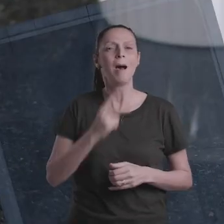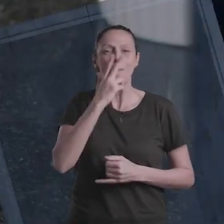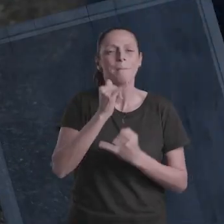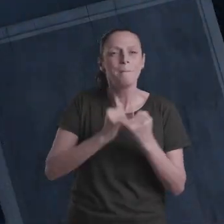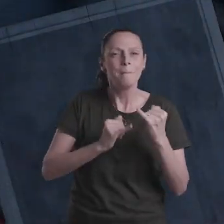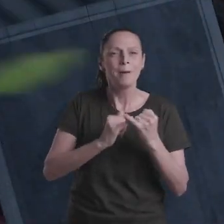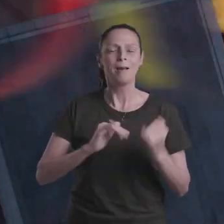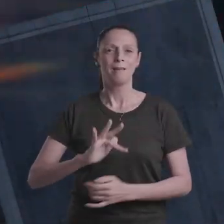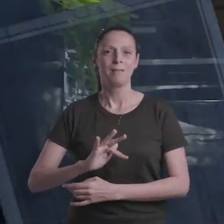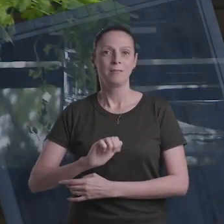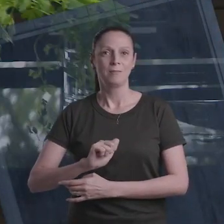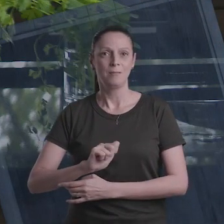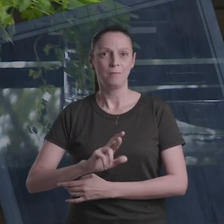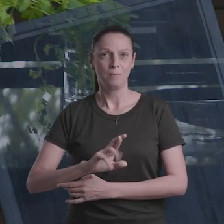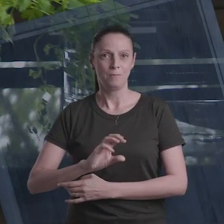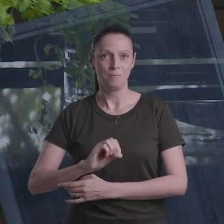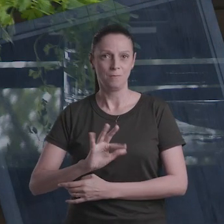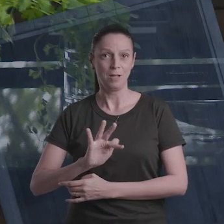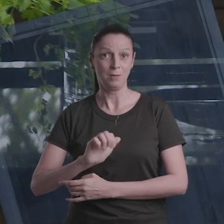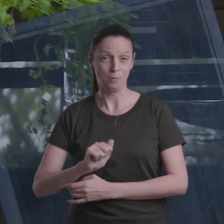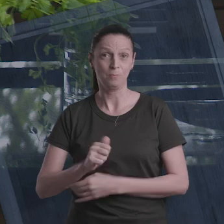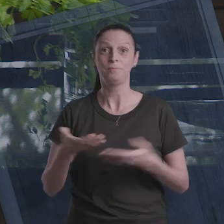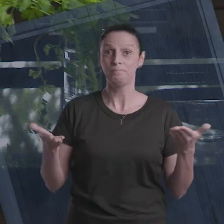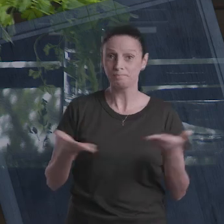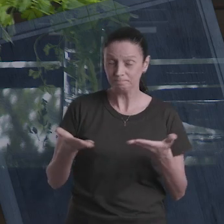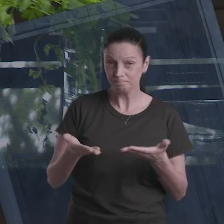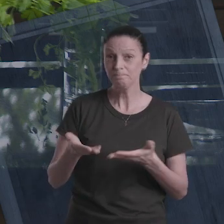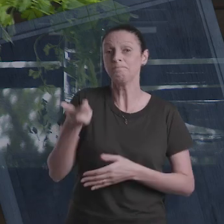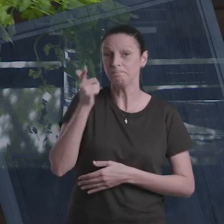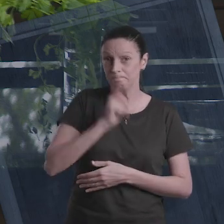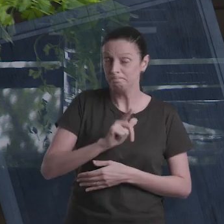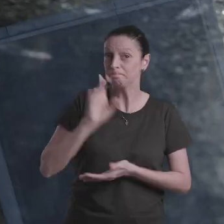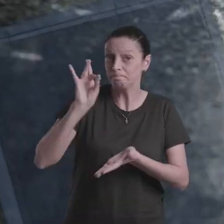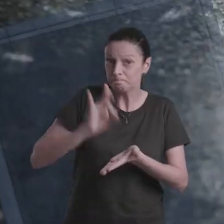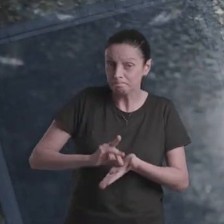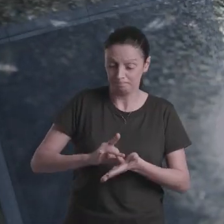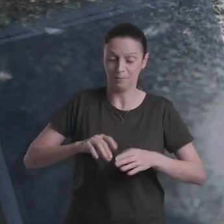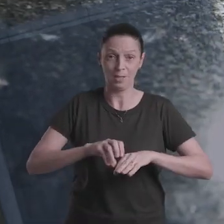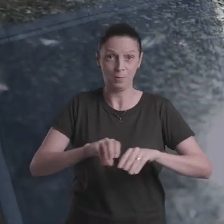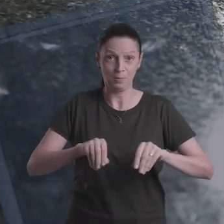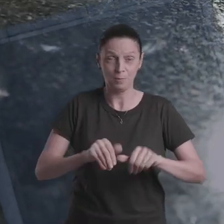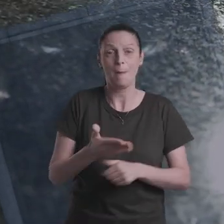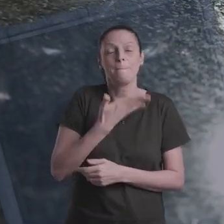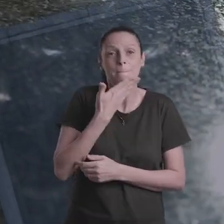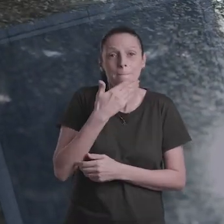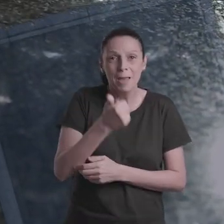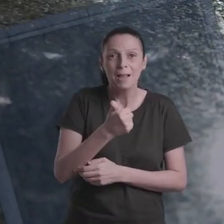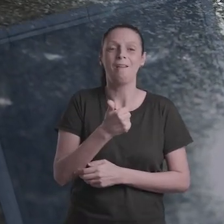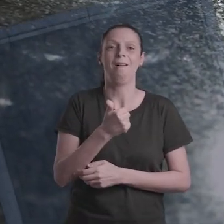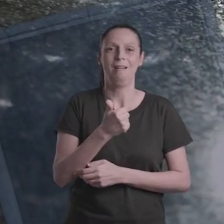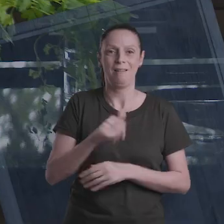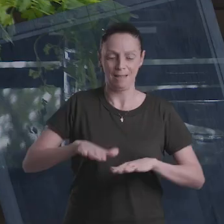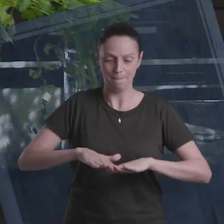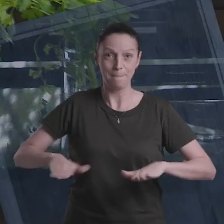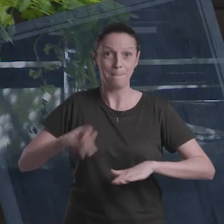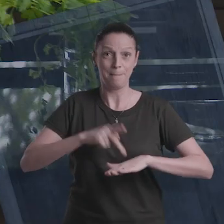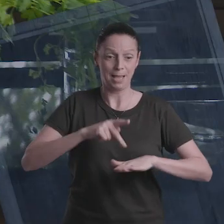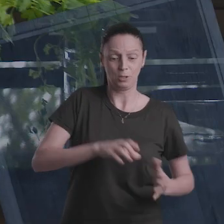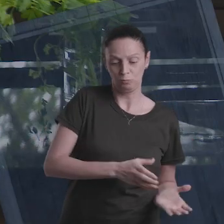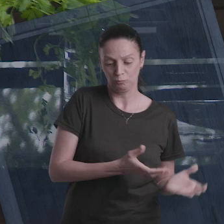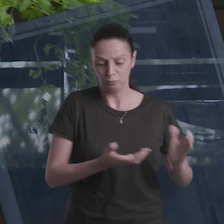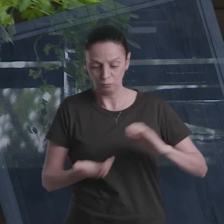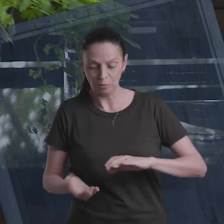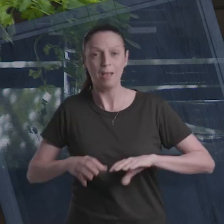uma farofa. Para agregar melhor a nossa farinha e fazer a farofa, eu coloquei ela na pedra para facilitar. Dica: